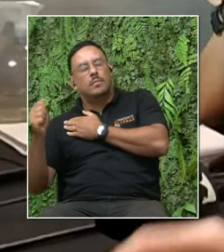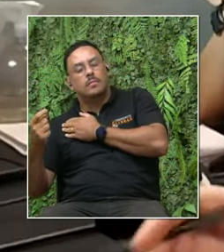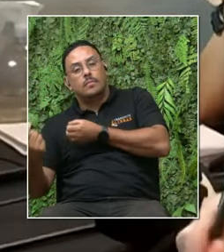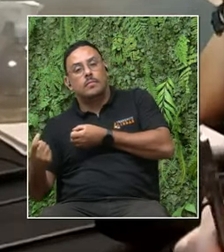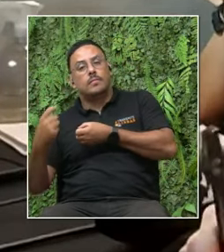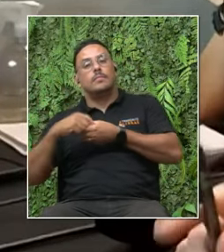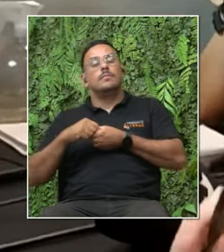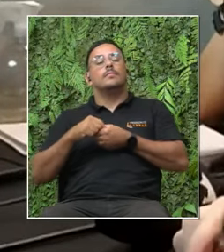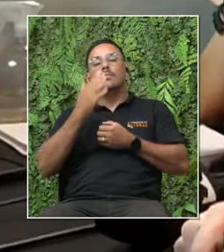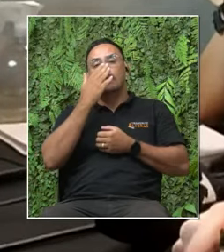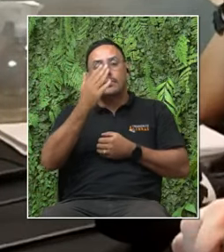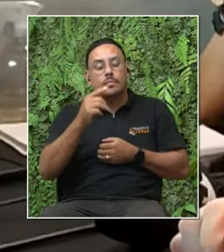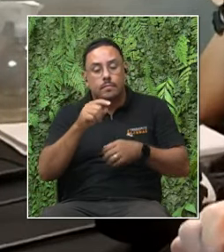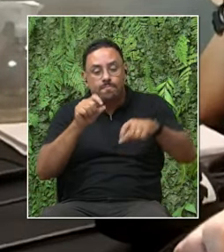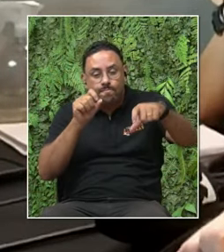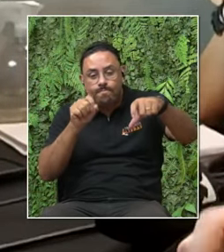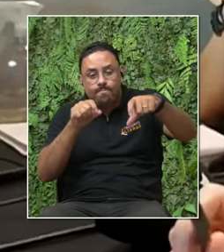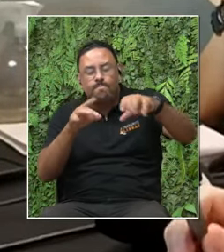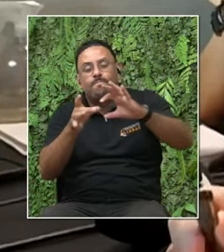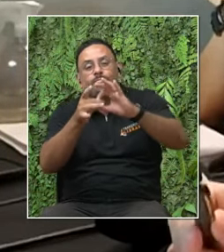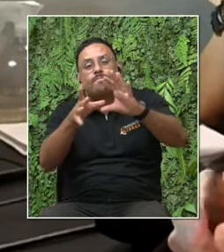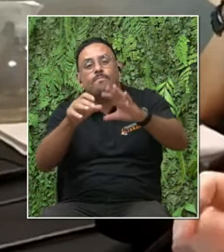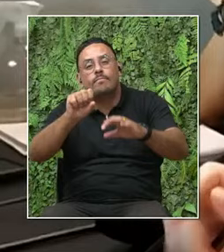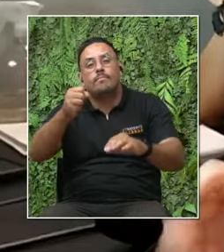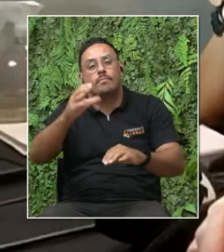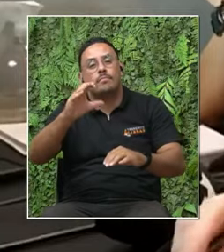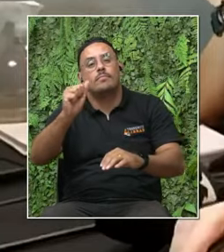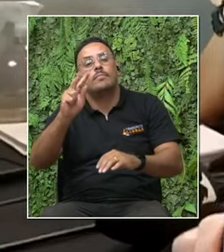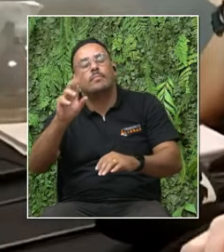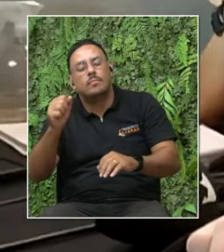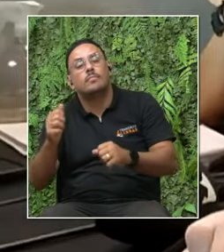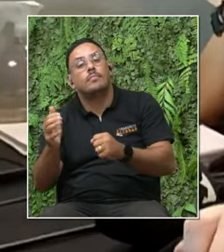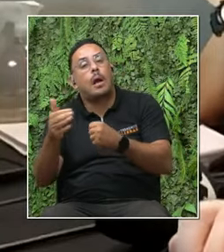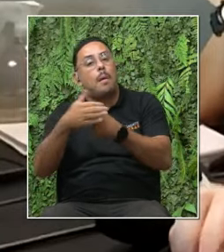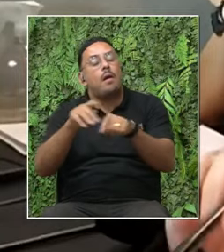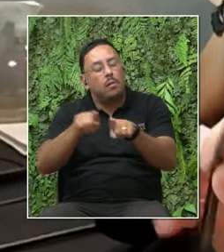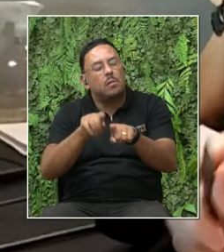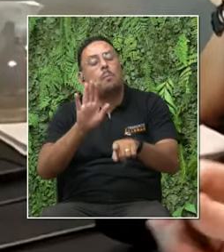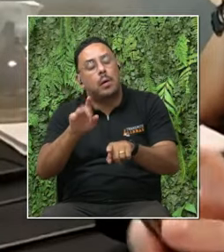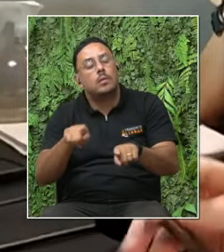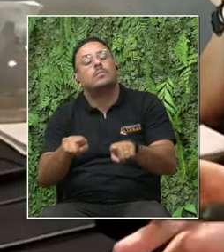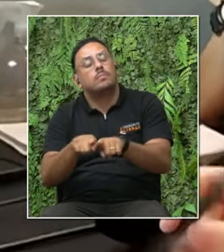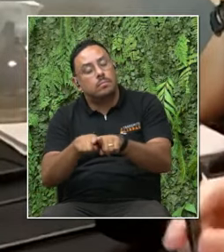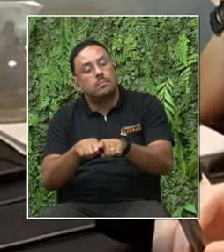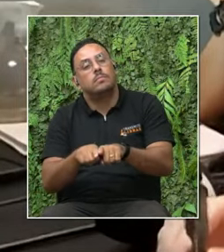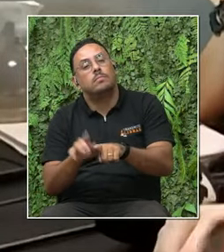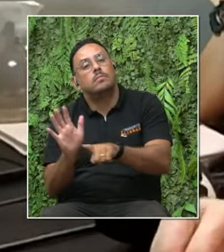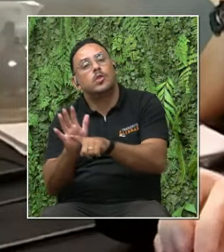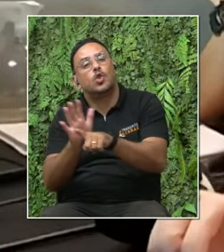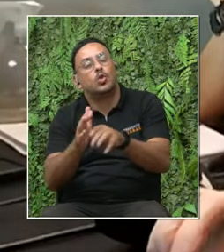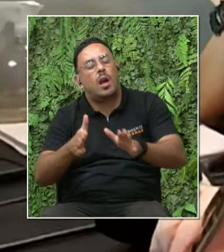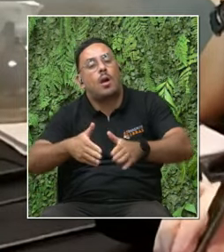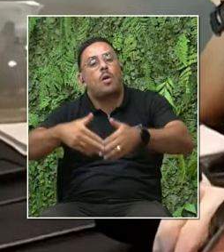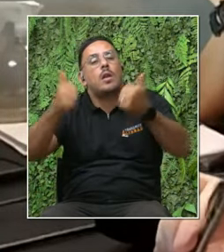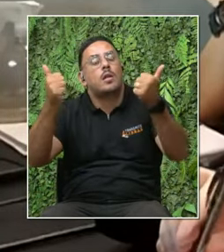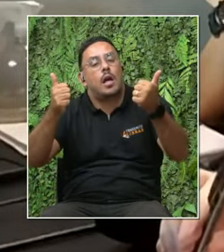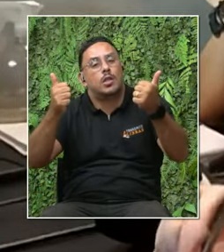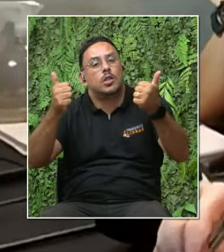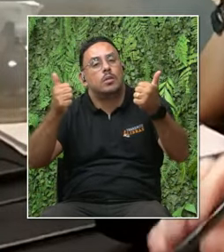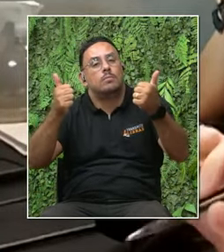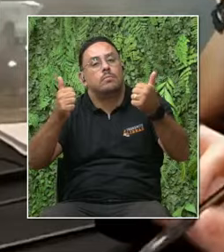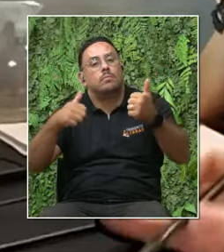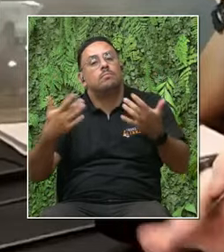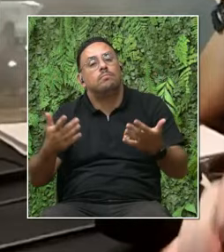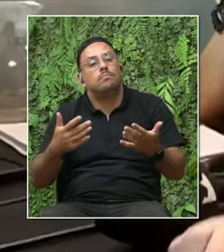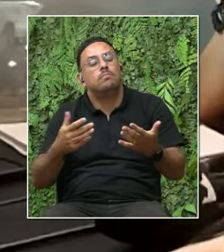recuados e lá na frente um pouquinho mais solto o escarpa também ajudando na marcação mas dando um pouquinho mais de qualidade na criação das jogadas